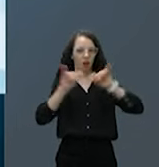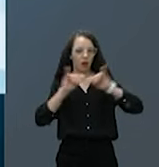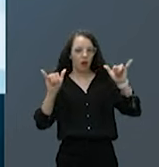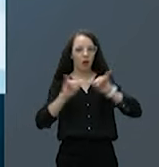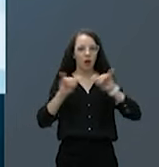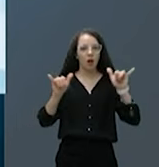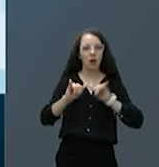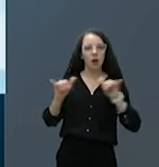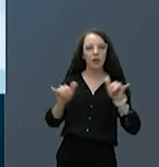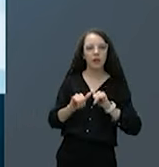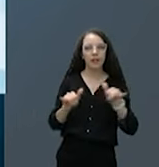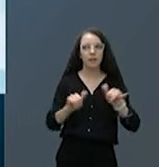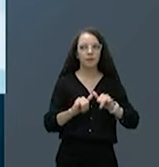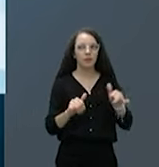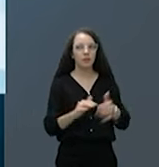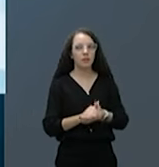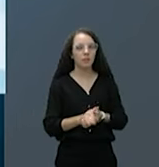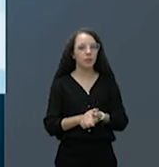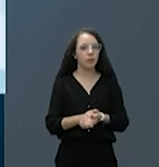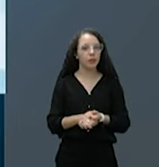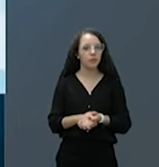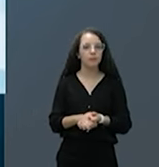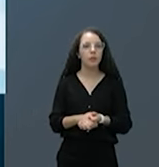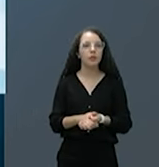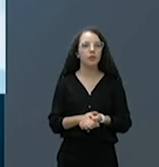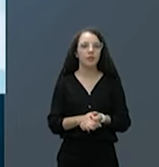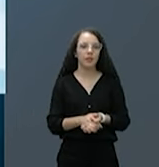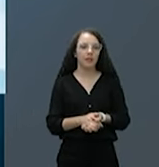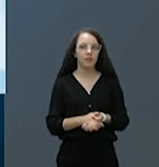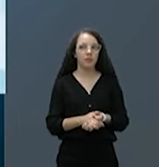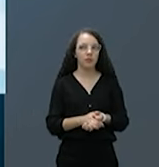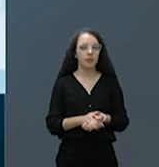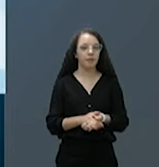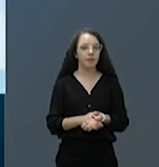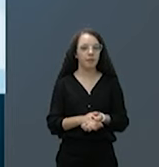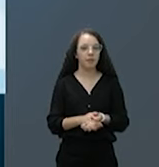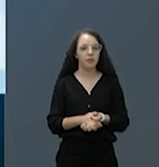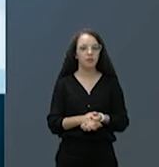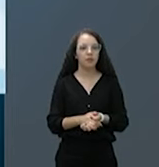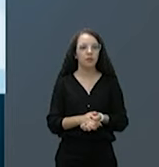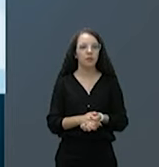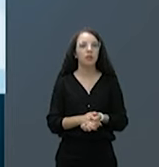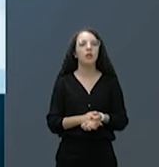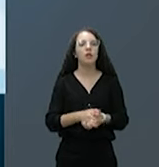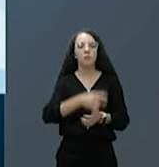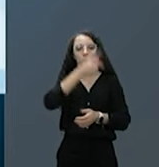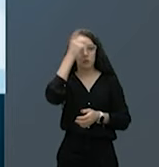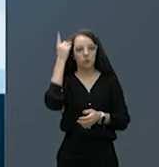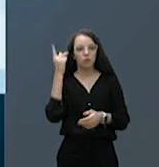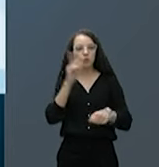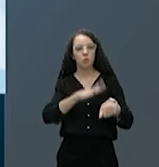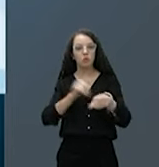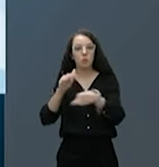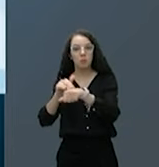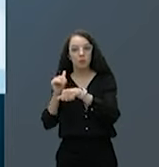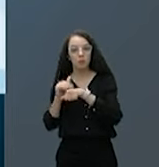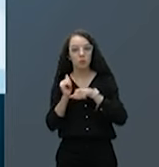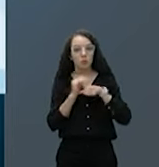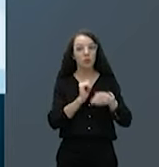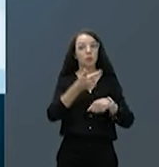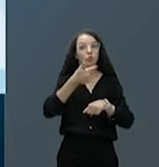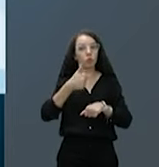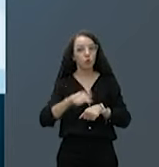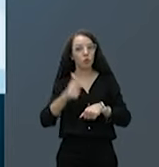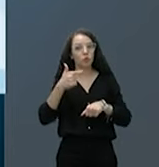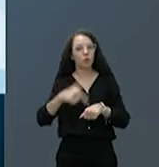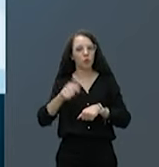obra, no palanque com o microfone, o governador proferiu ofensas ao querelante, chamando-o por mais de uma vez de mau